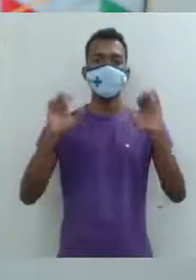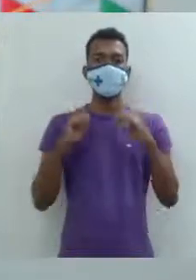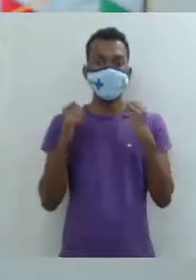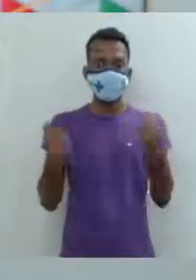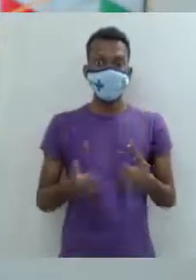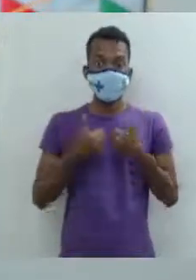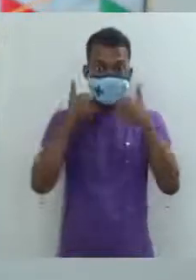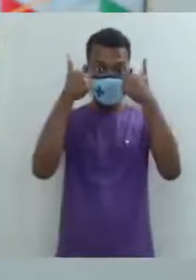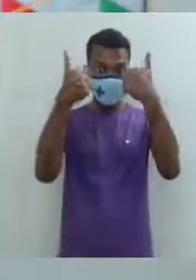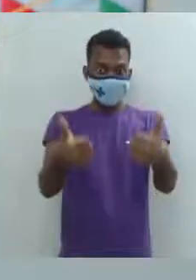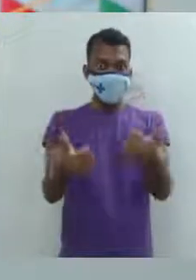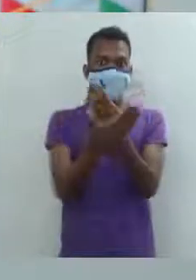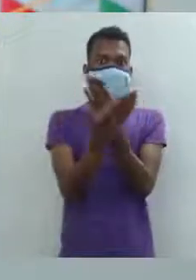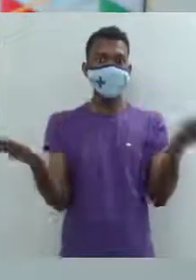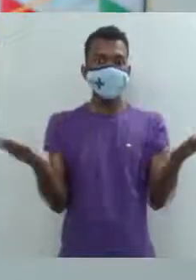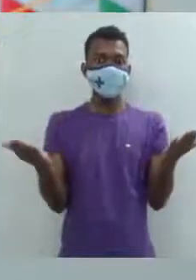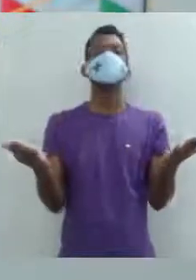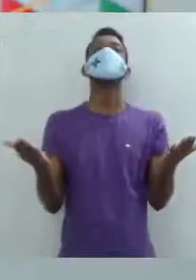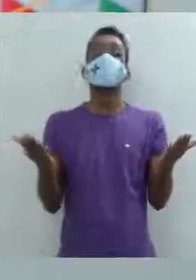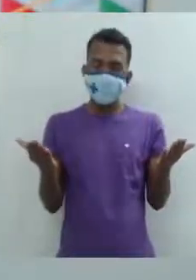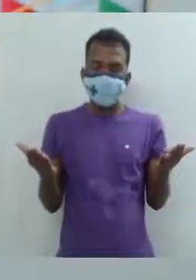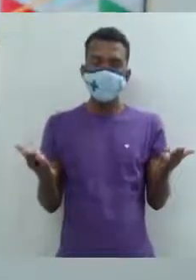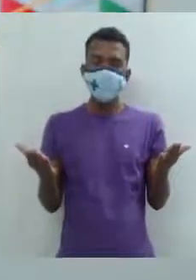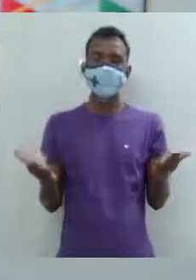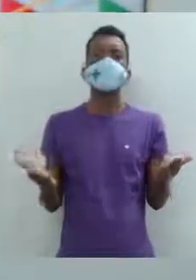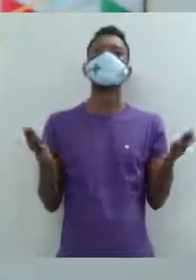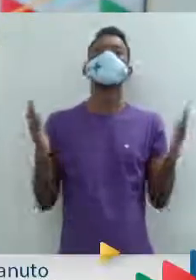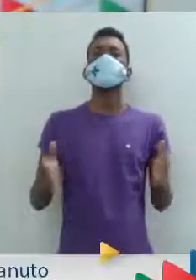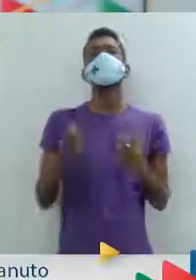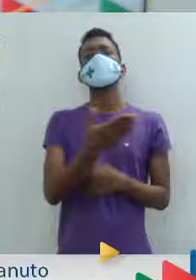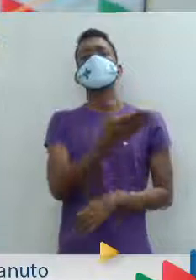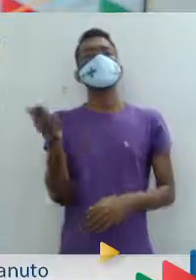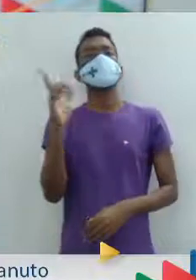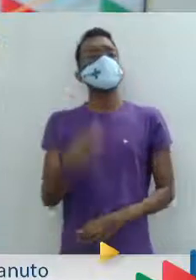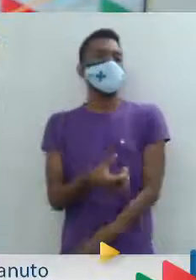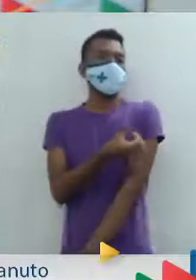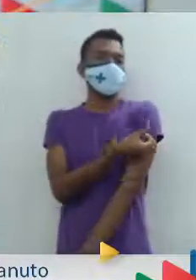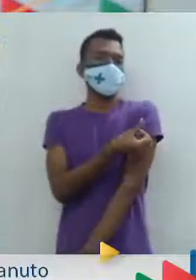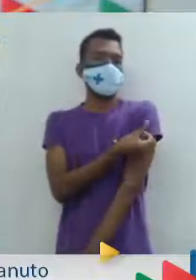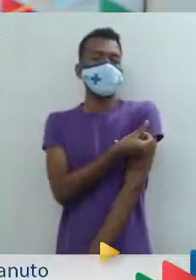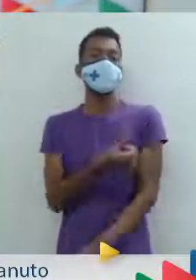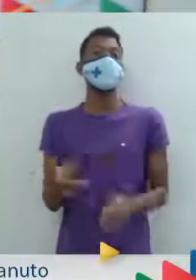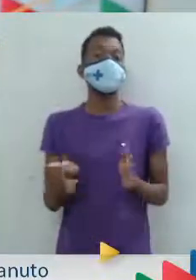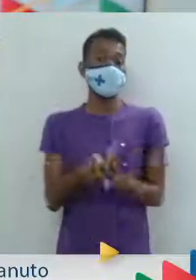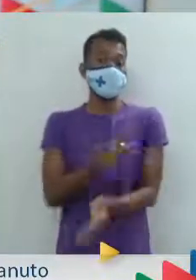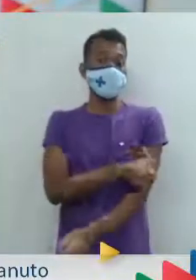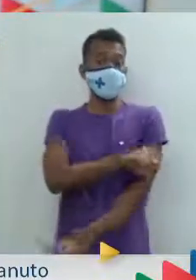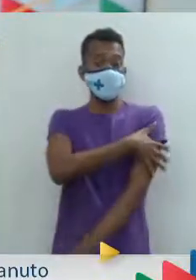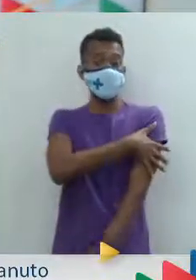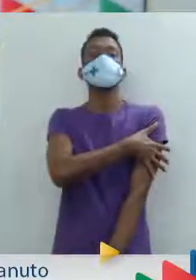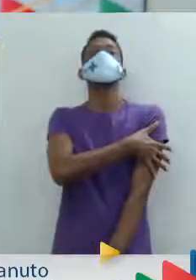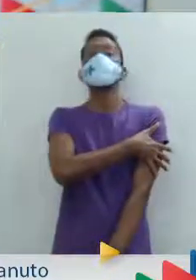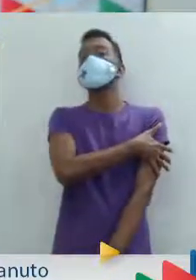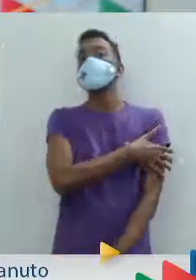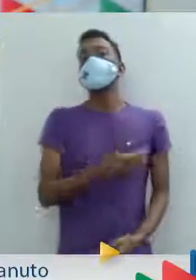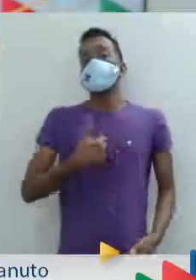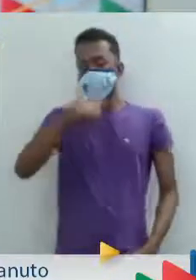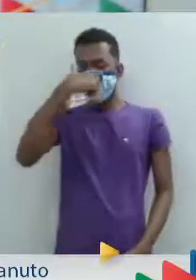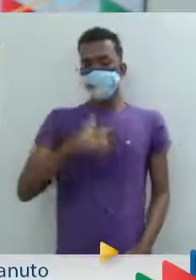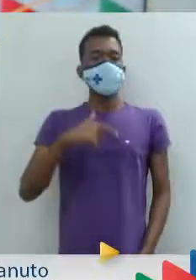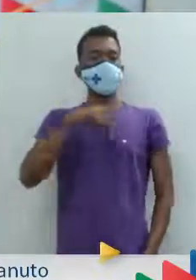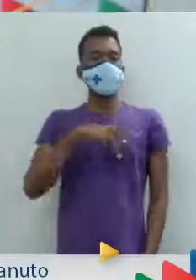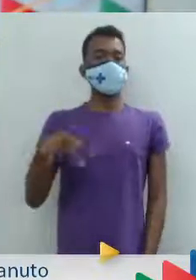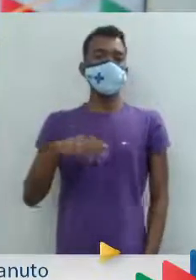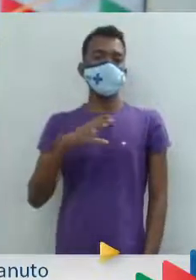Olá pessoal, tudo bem com vocês? Aí, turminha do sexto ano do ensino fundamental, eu sou o professor